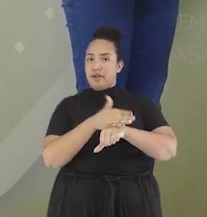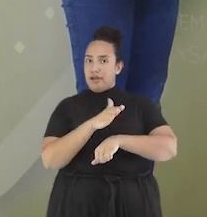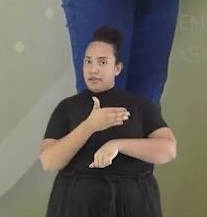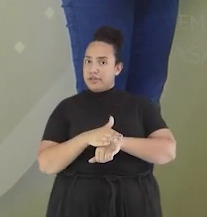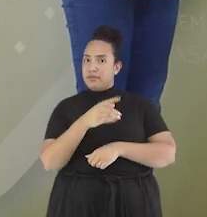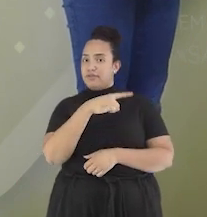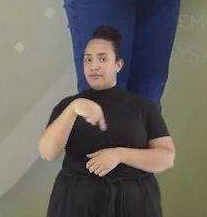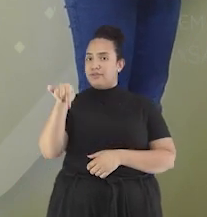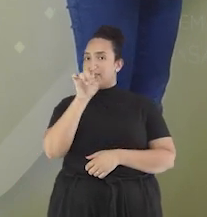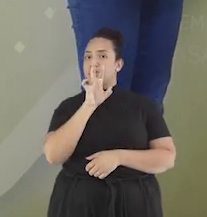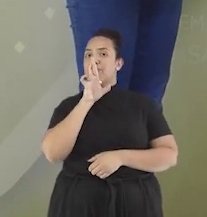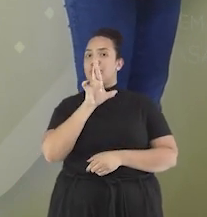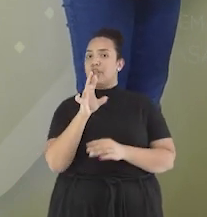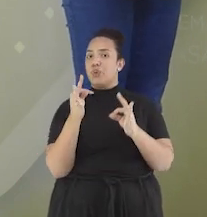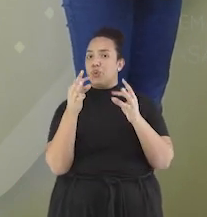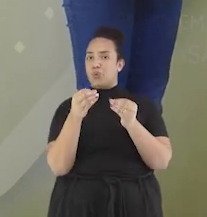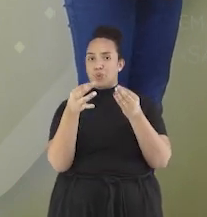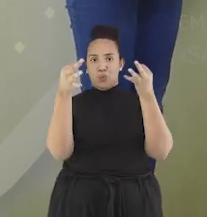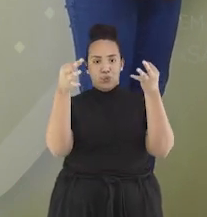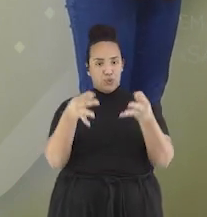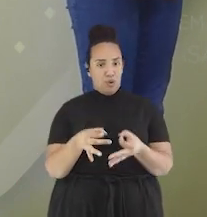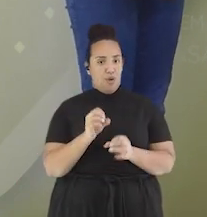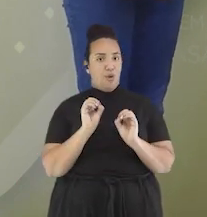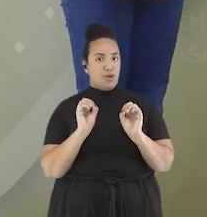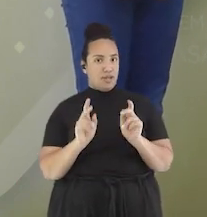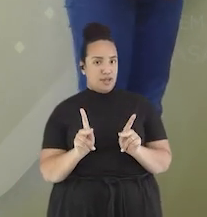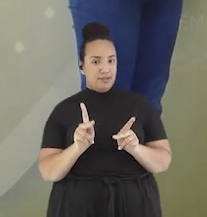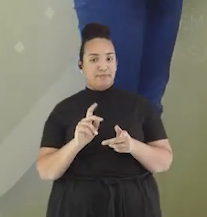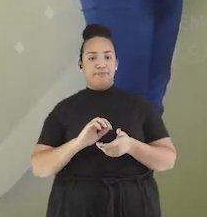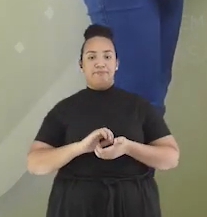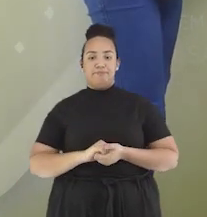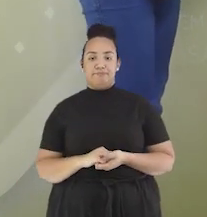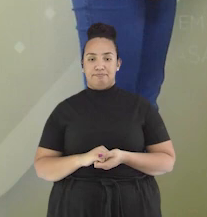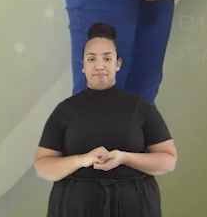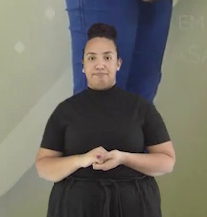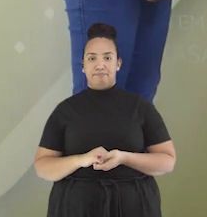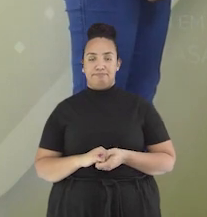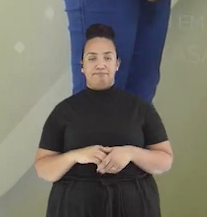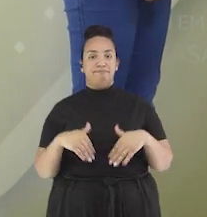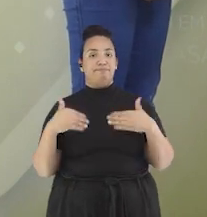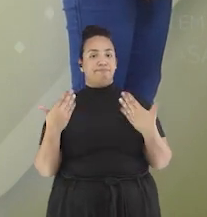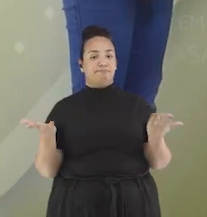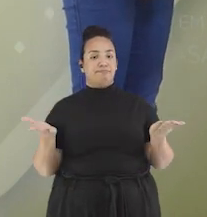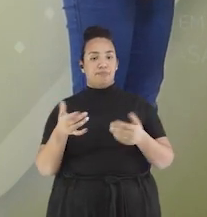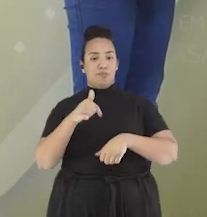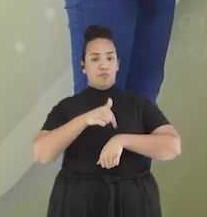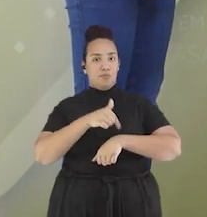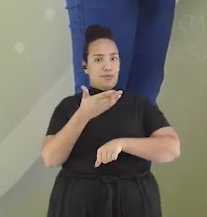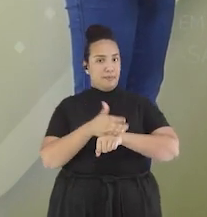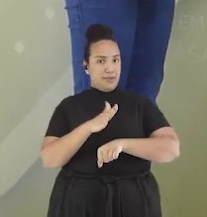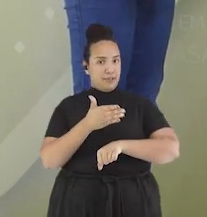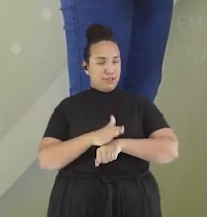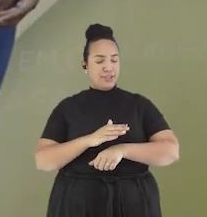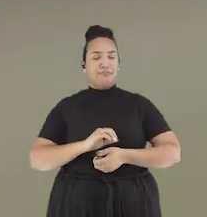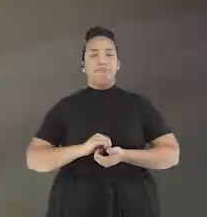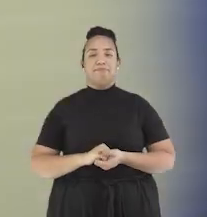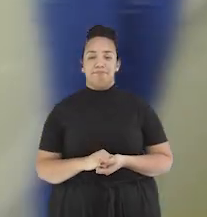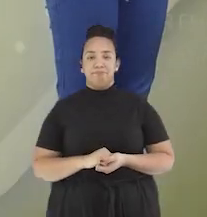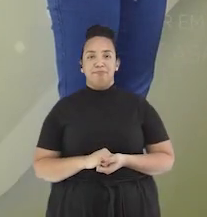vocês acertando todas as atividades. Então, vamos lá? Então, é hora de